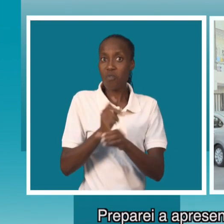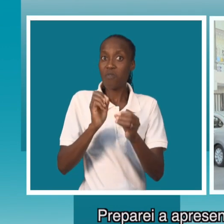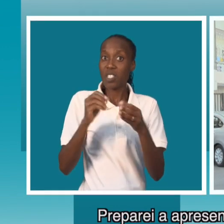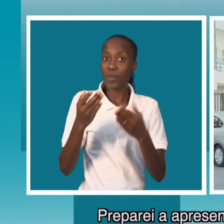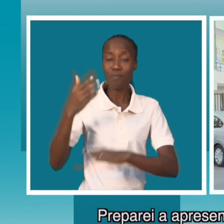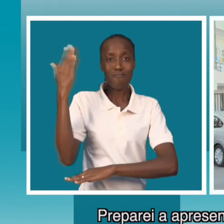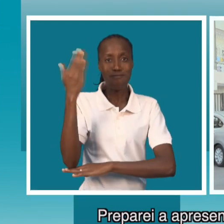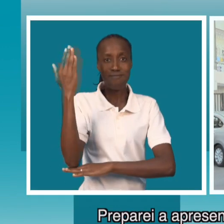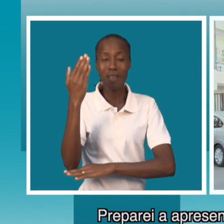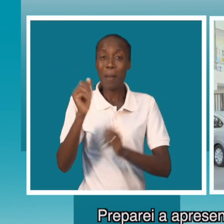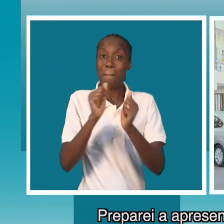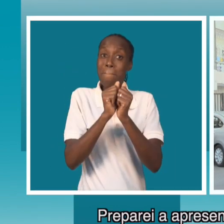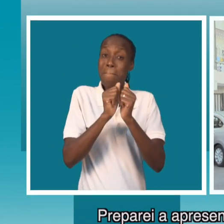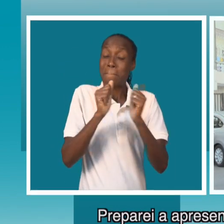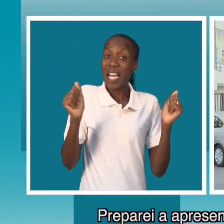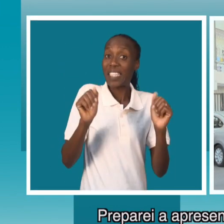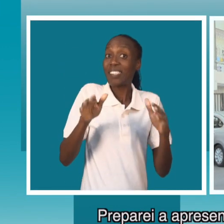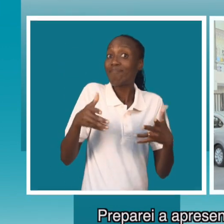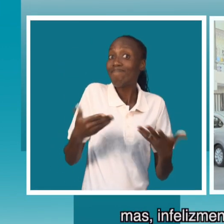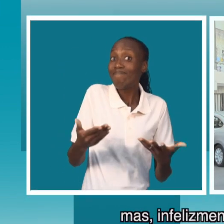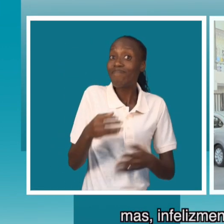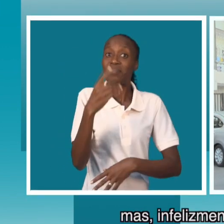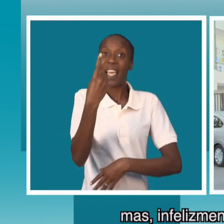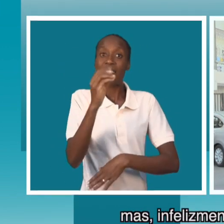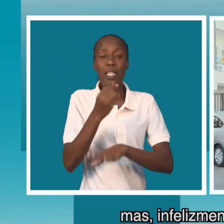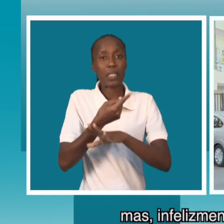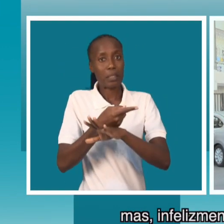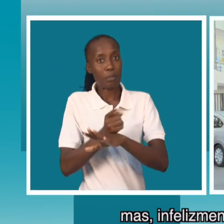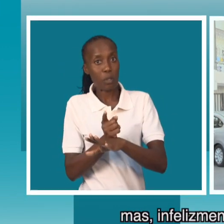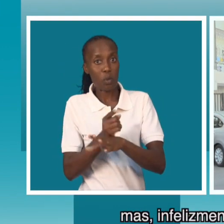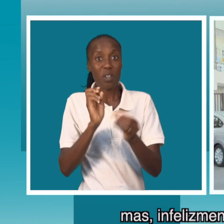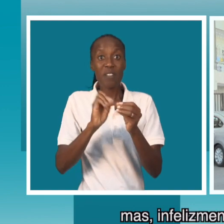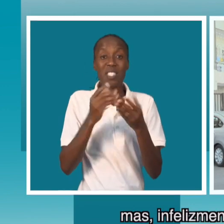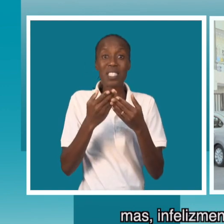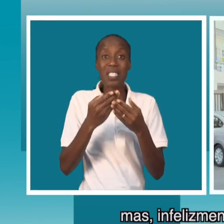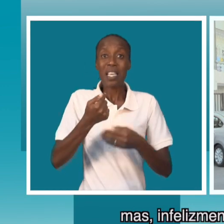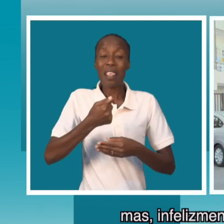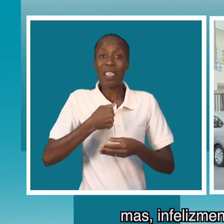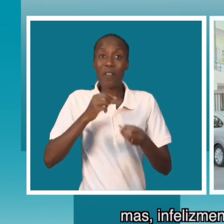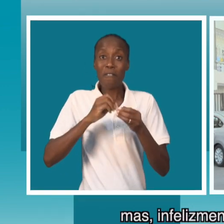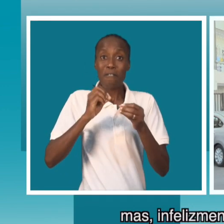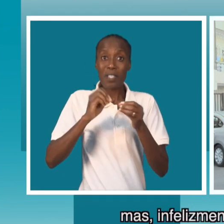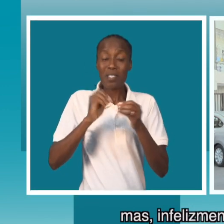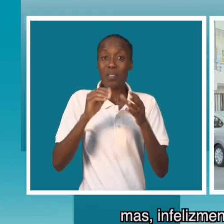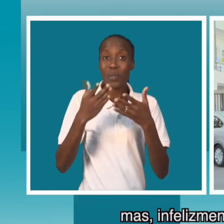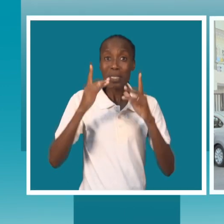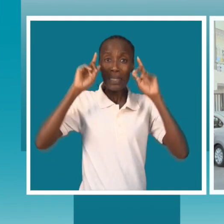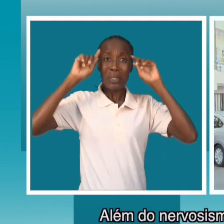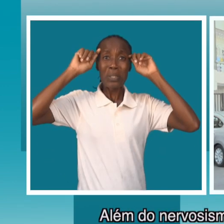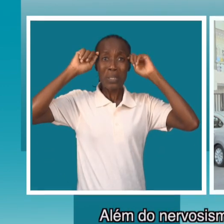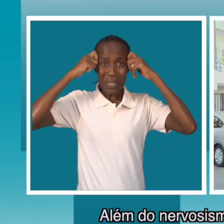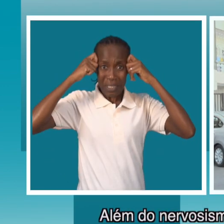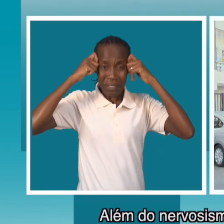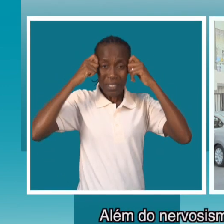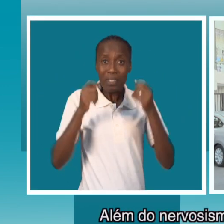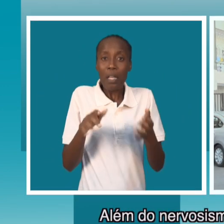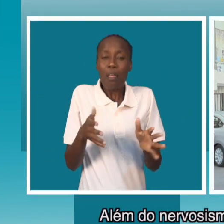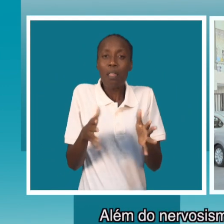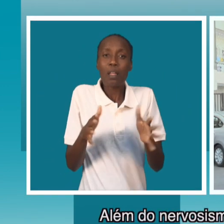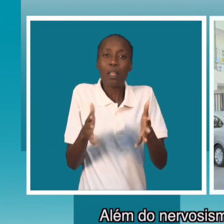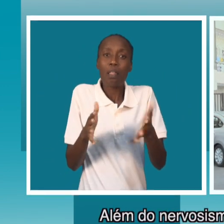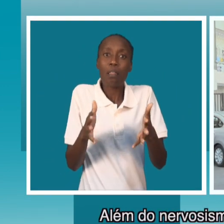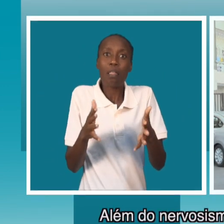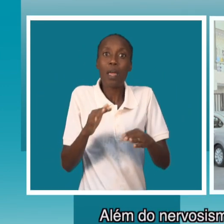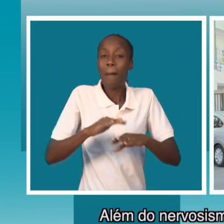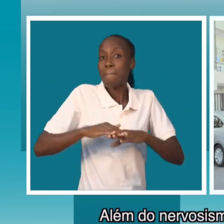cerca de 30 minutos, mas infelizmente levou apenas 10 minutos. Para além do nervosismo,